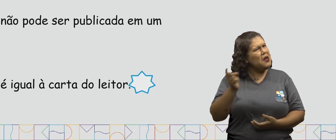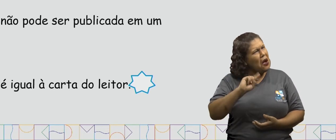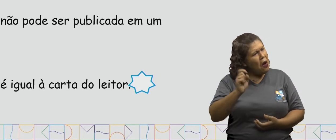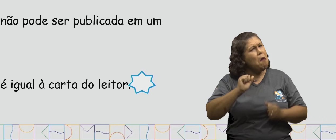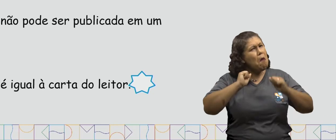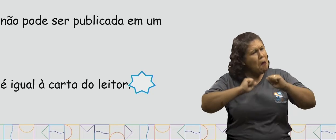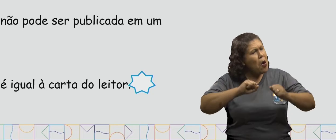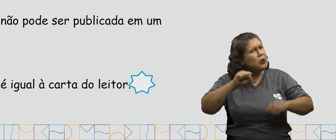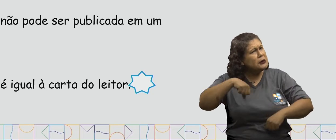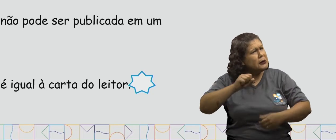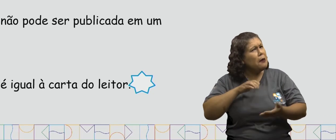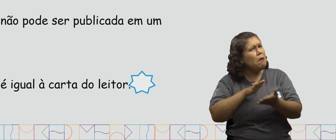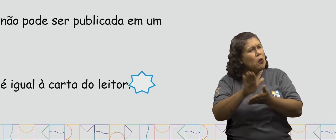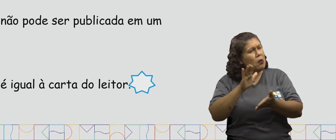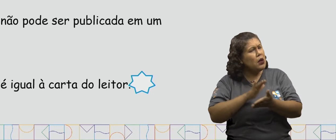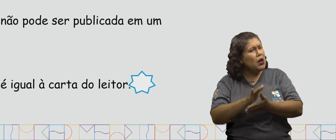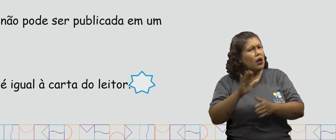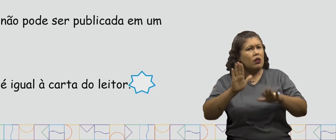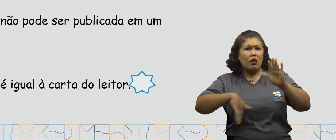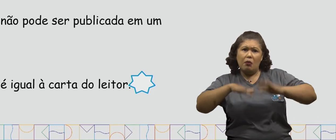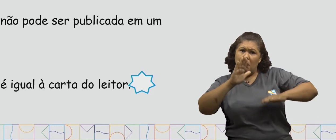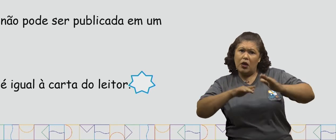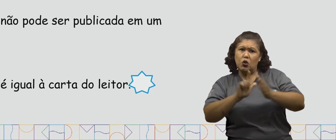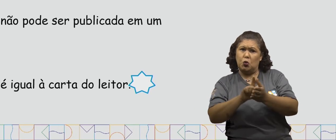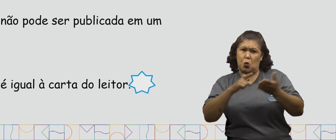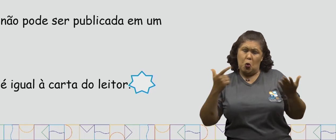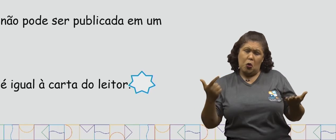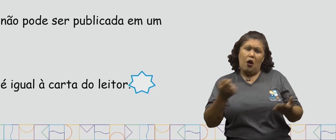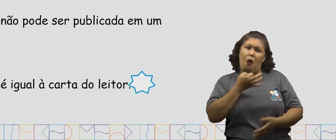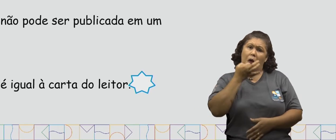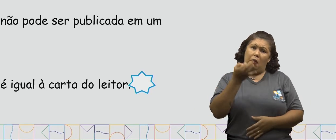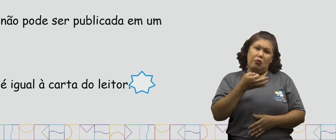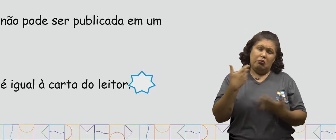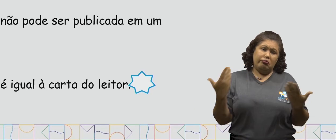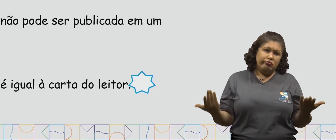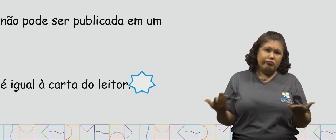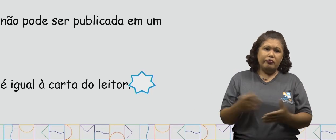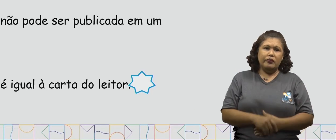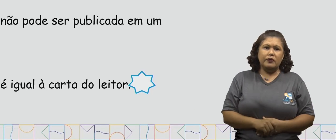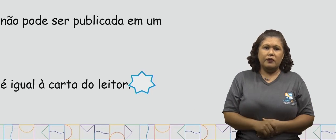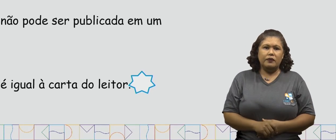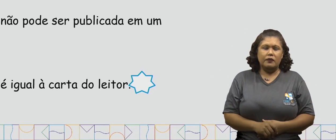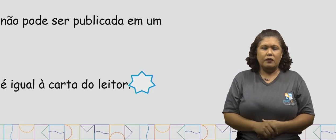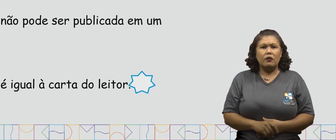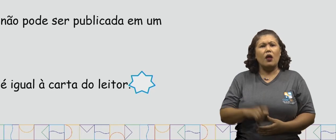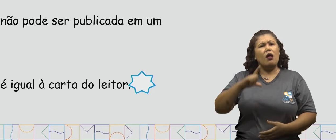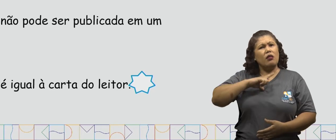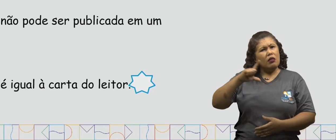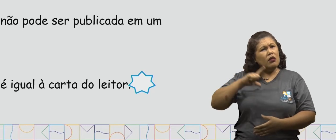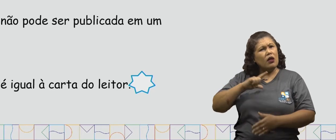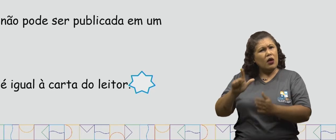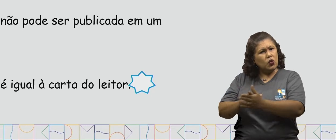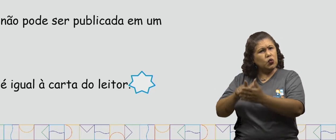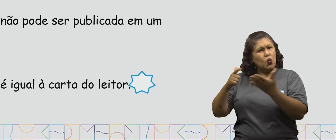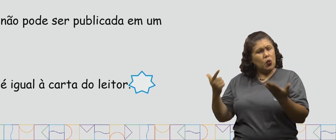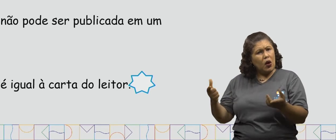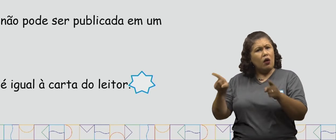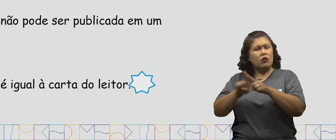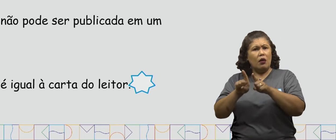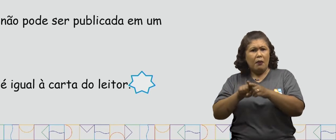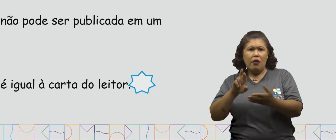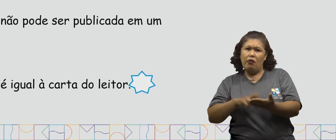ser publicada. Depende muito do que o jornal ou a revista decidirá. Existem alguns jornais e revistas